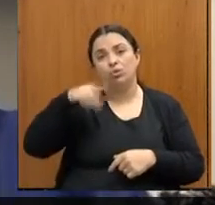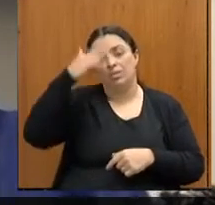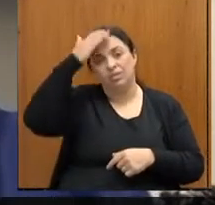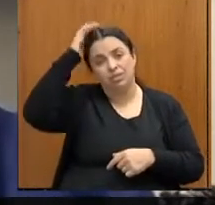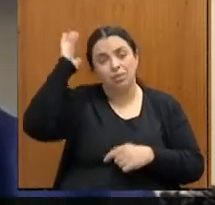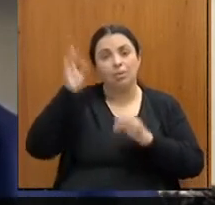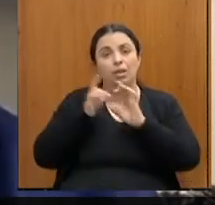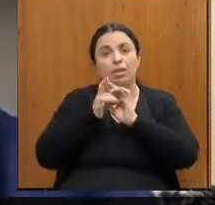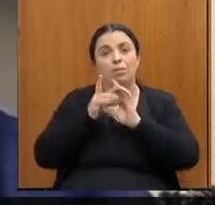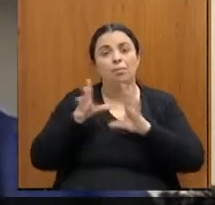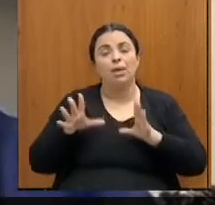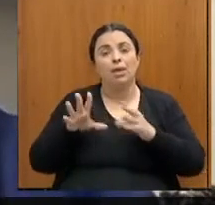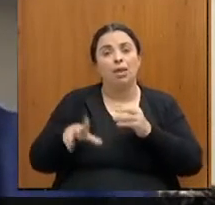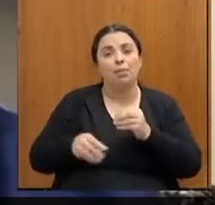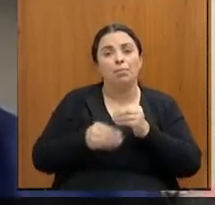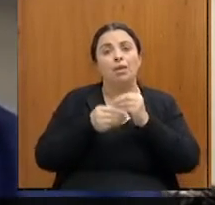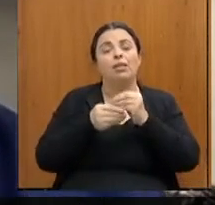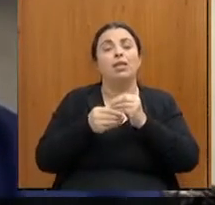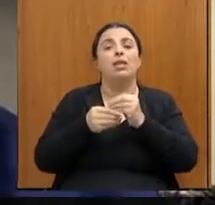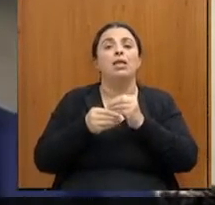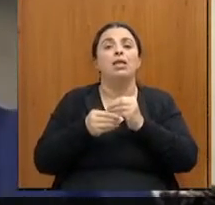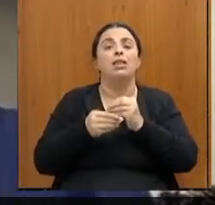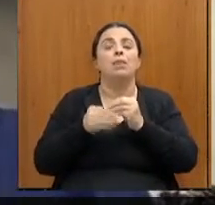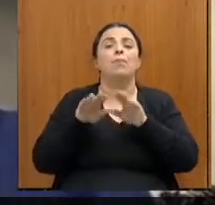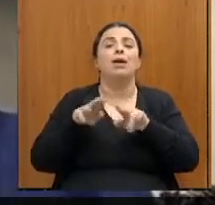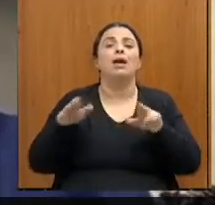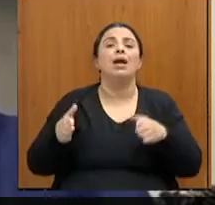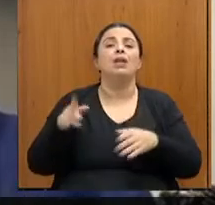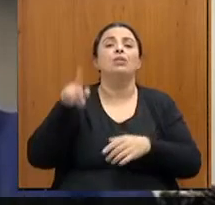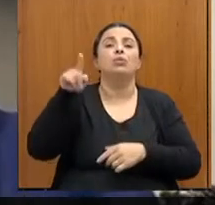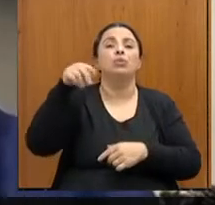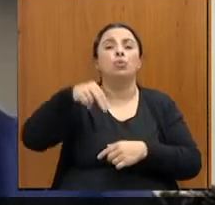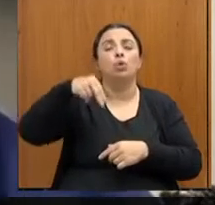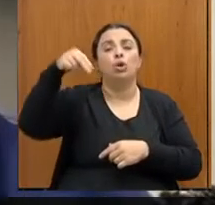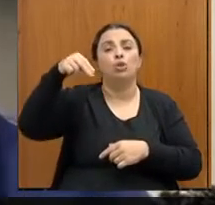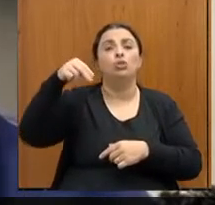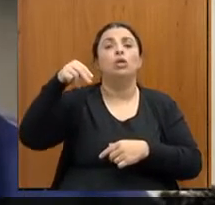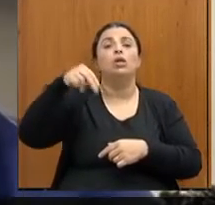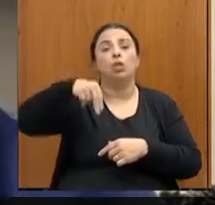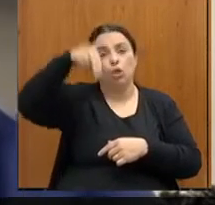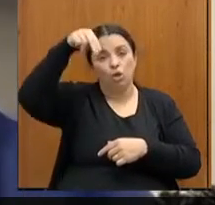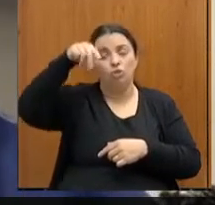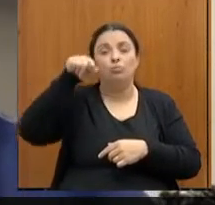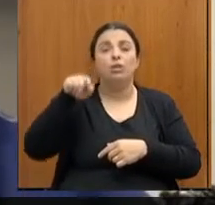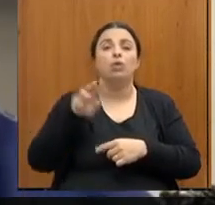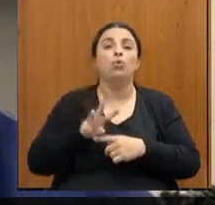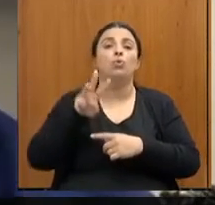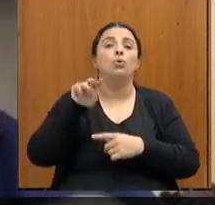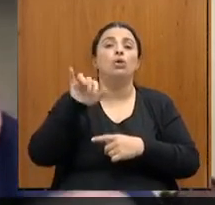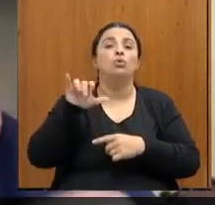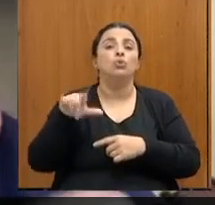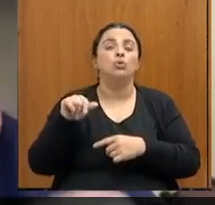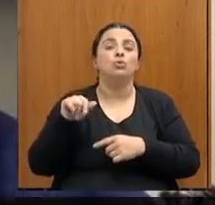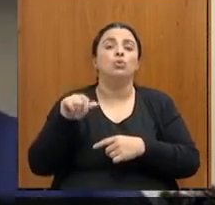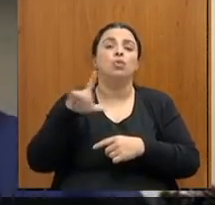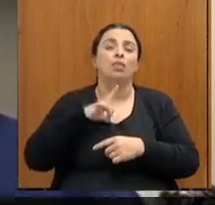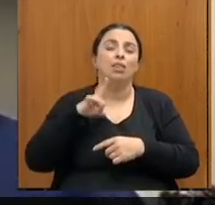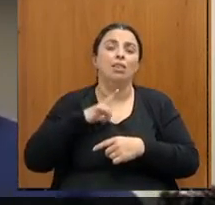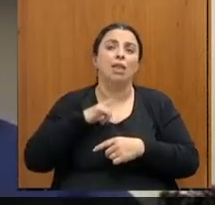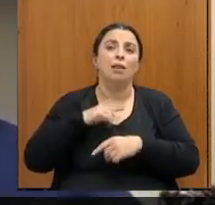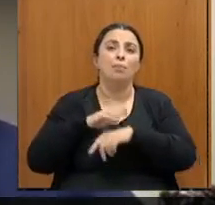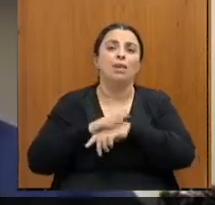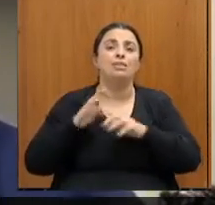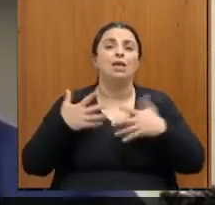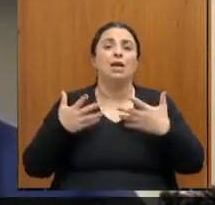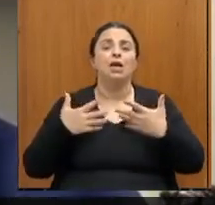bancada de morte de 20 milhões para que o Nilson Borges possa ter mais fôlego e trazer mais benefício a